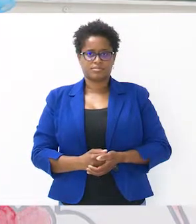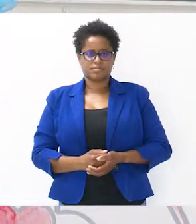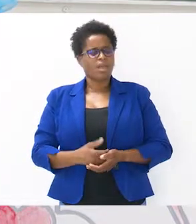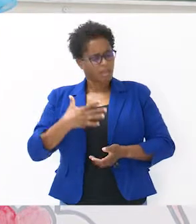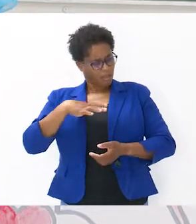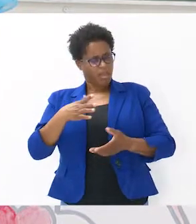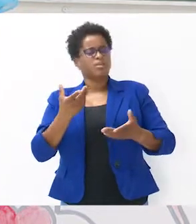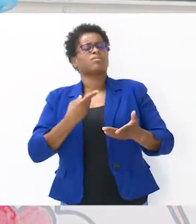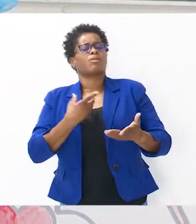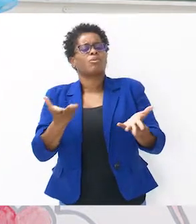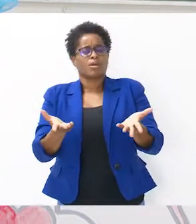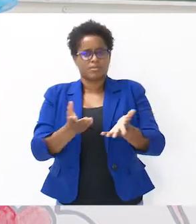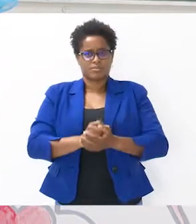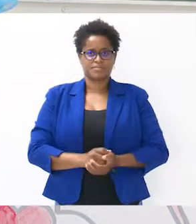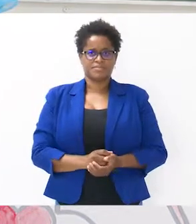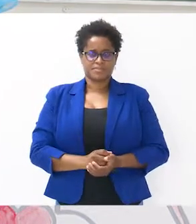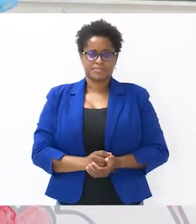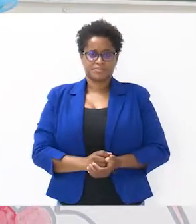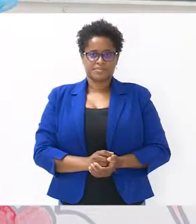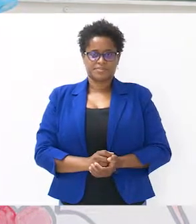Quer dizer?